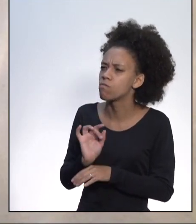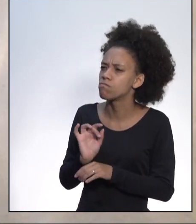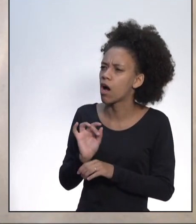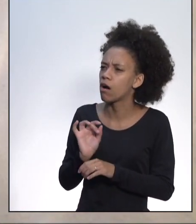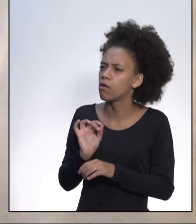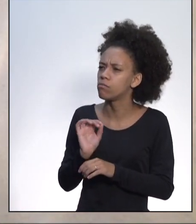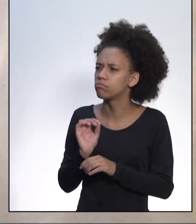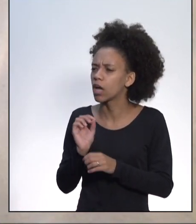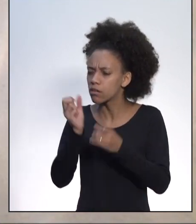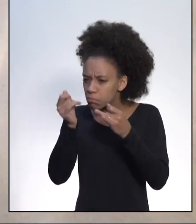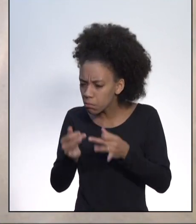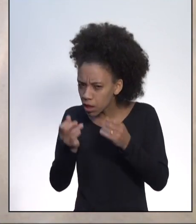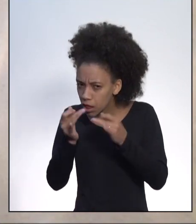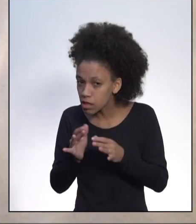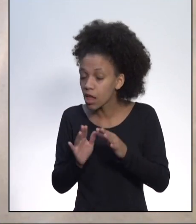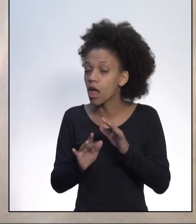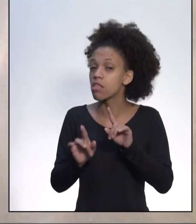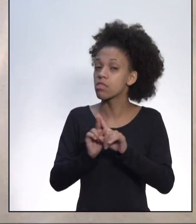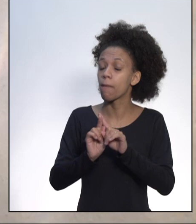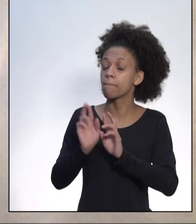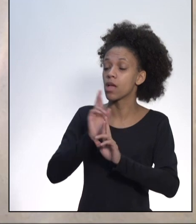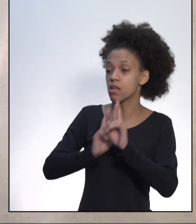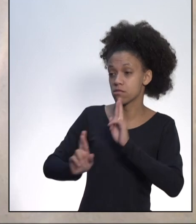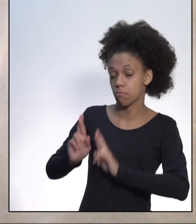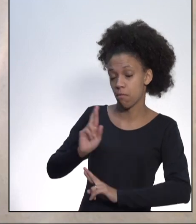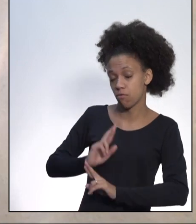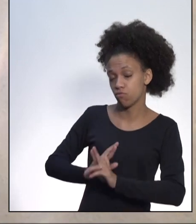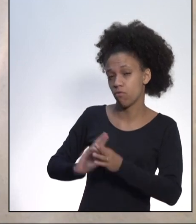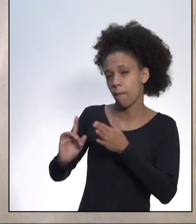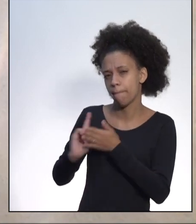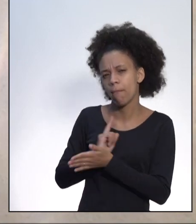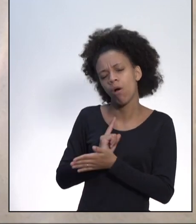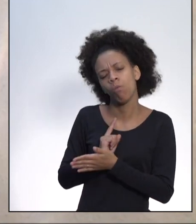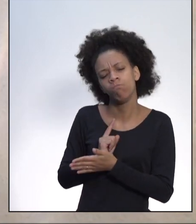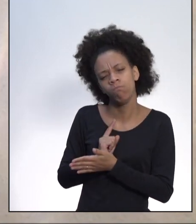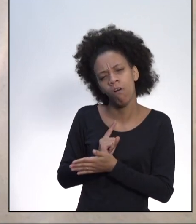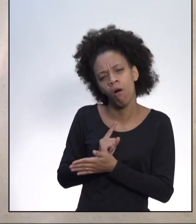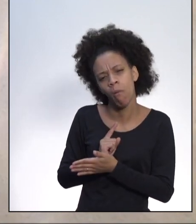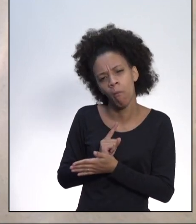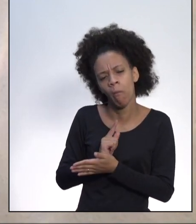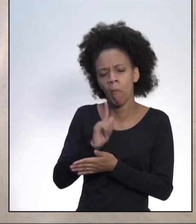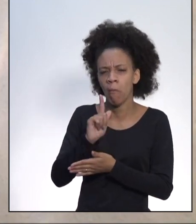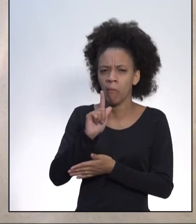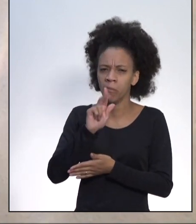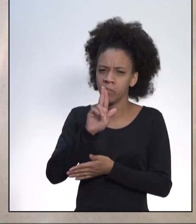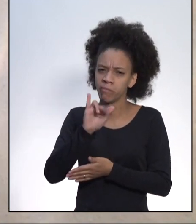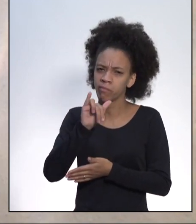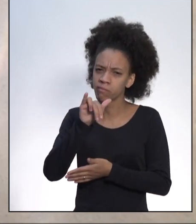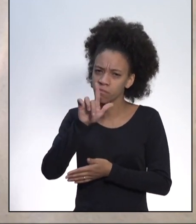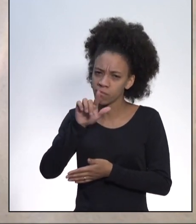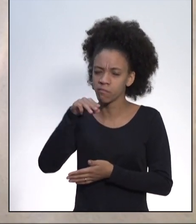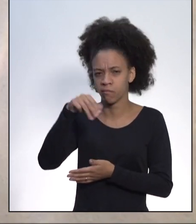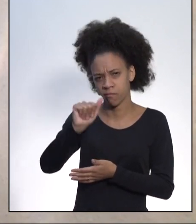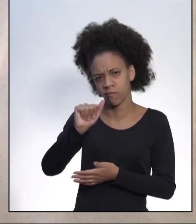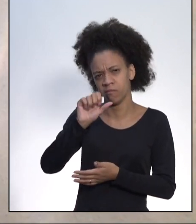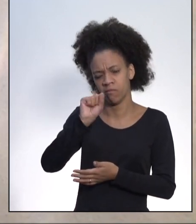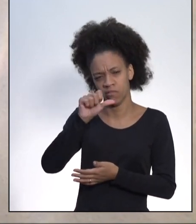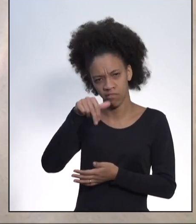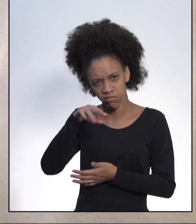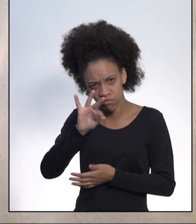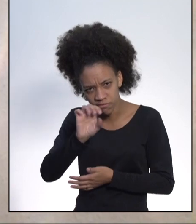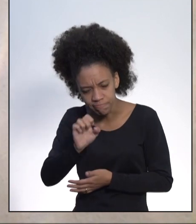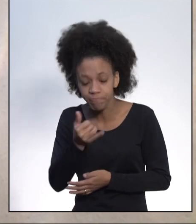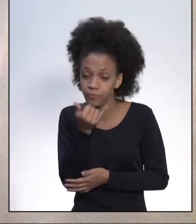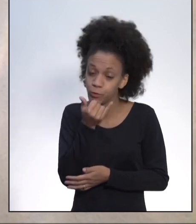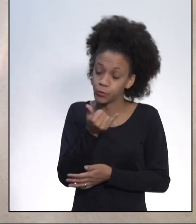aqui também responde à pergunta do Gil Santana. Não sei se eu falei certo seu nome, Gil, me